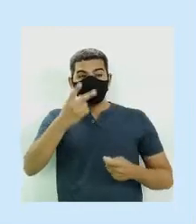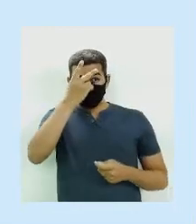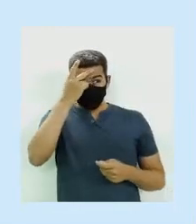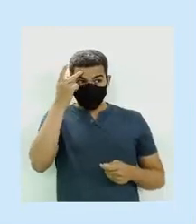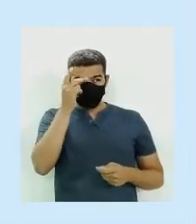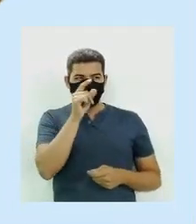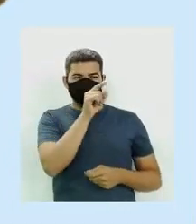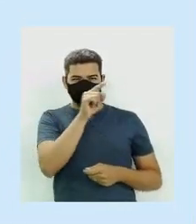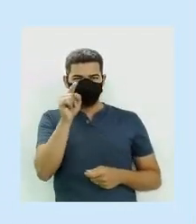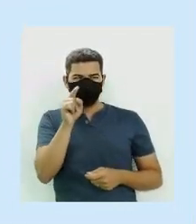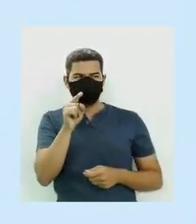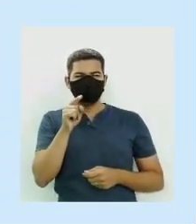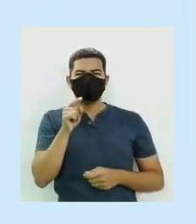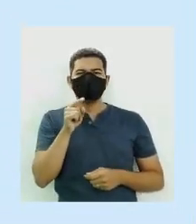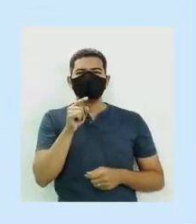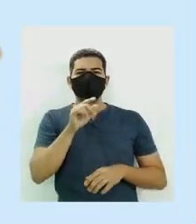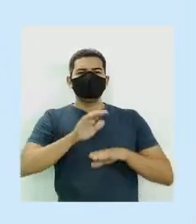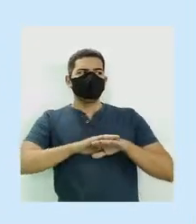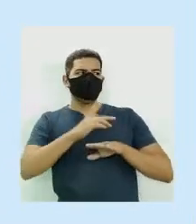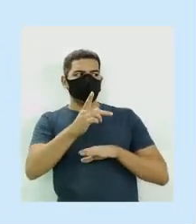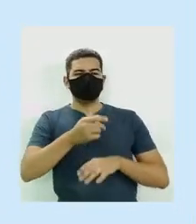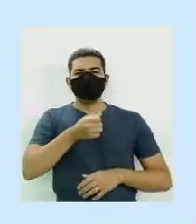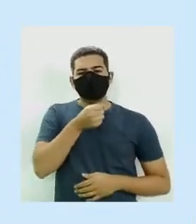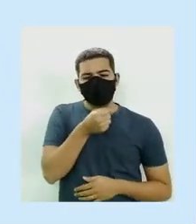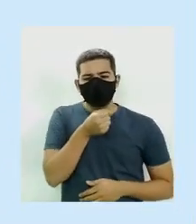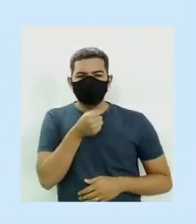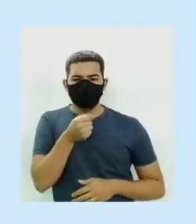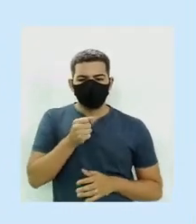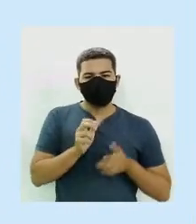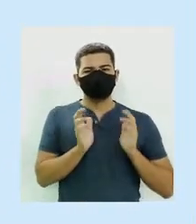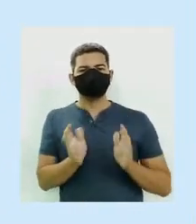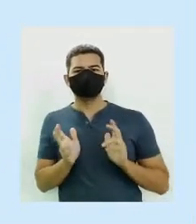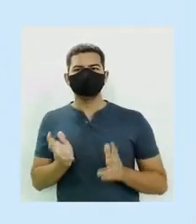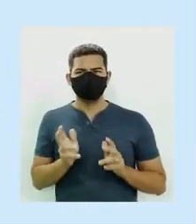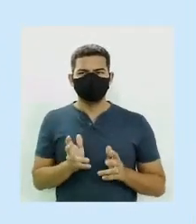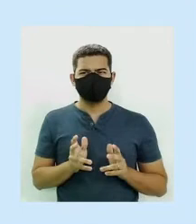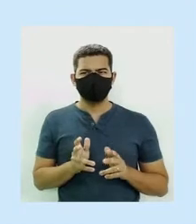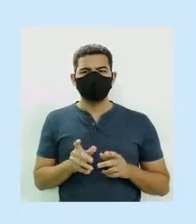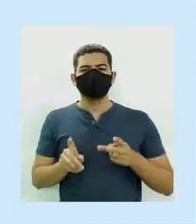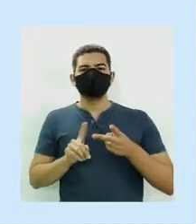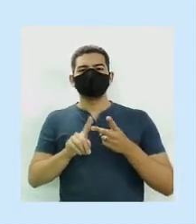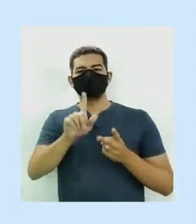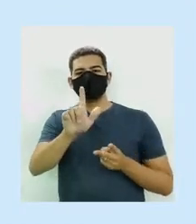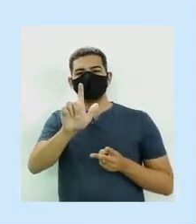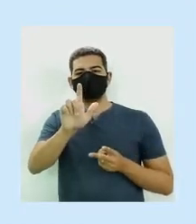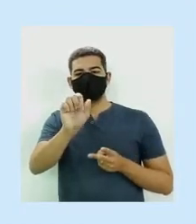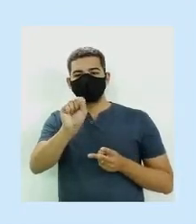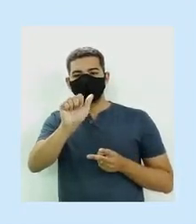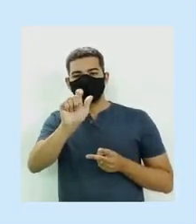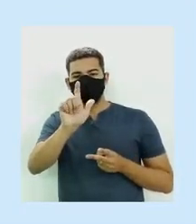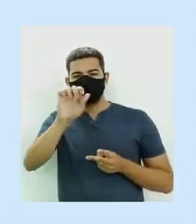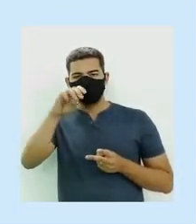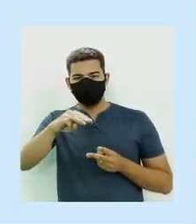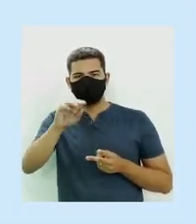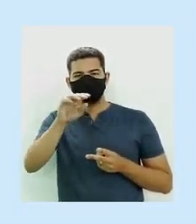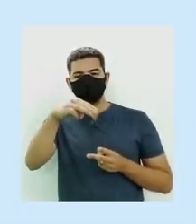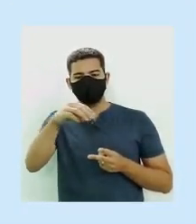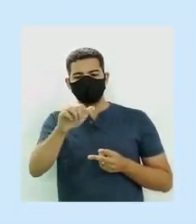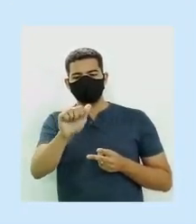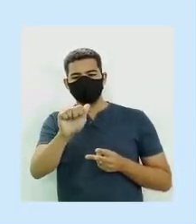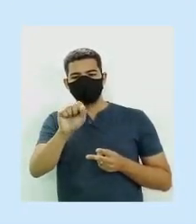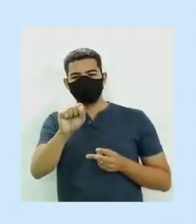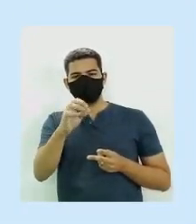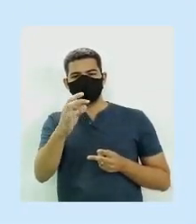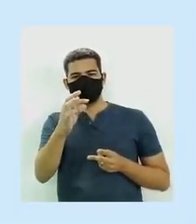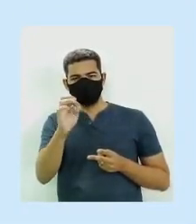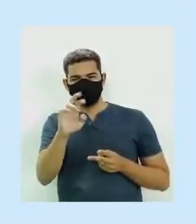que vão recitar os poemas. A gente vai precisar também do Slam Master, que é aquele que vai apresentar